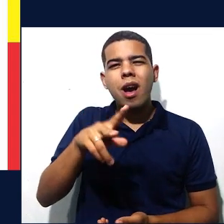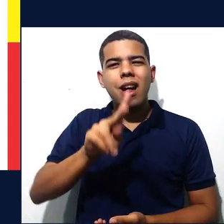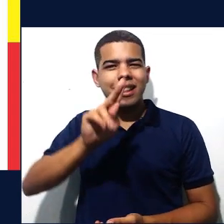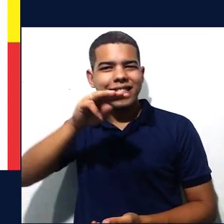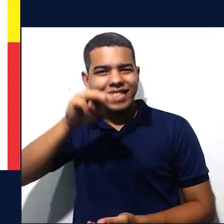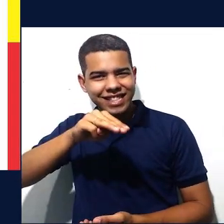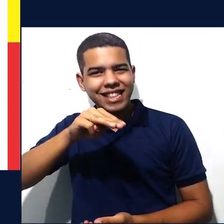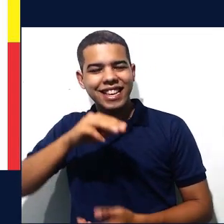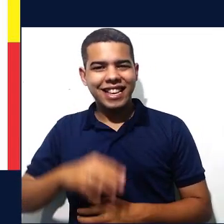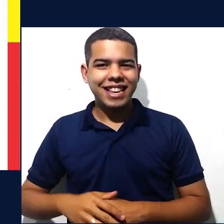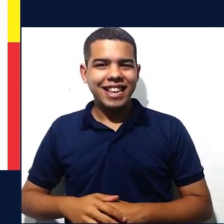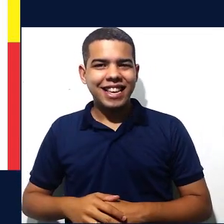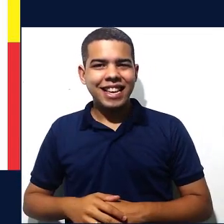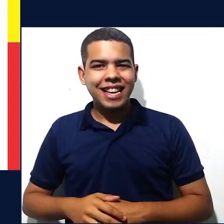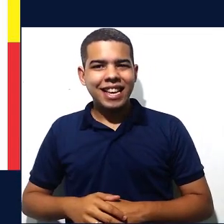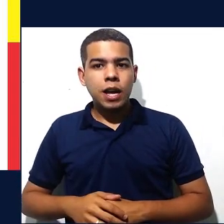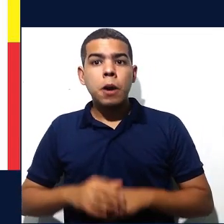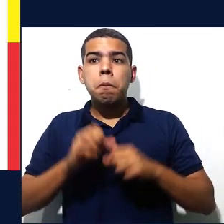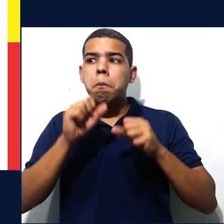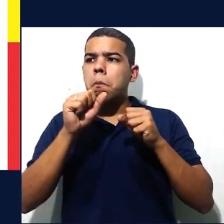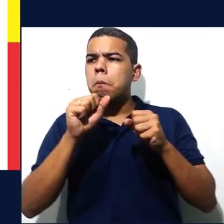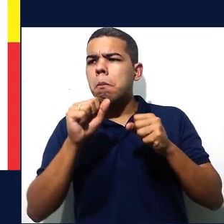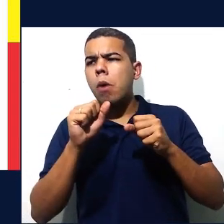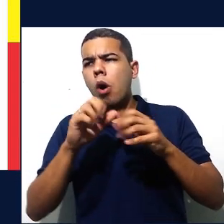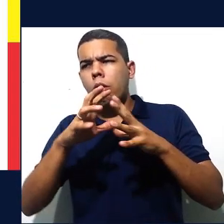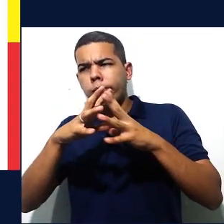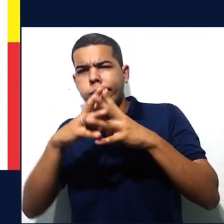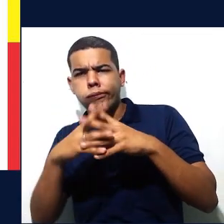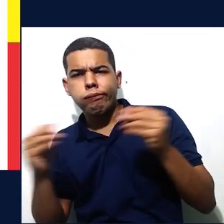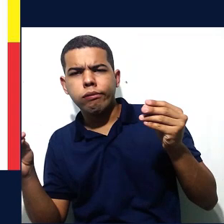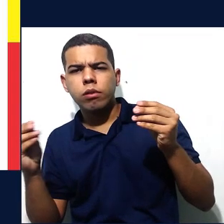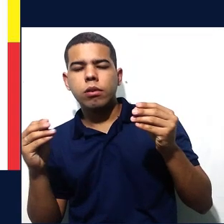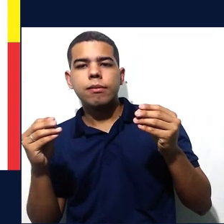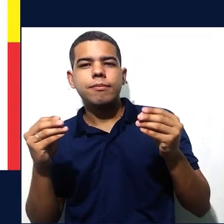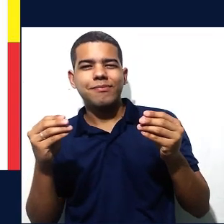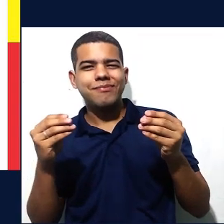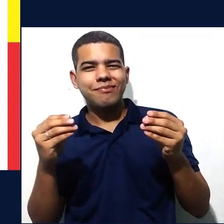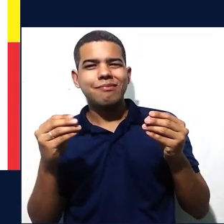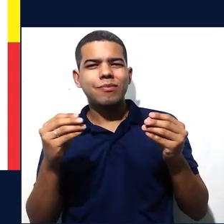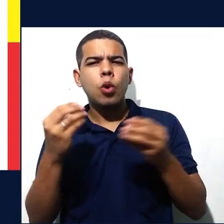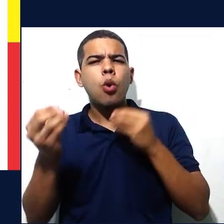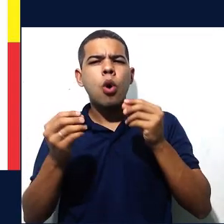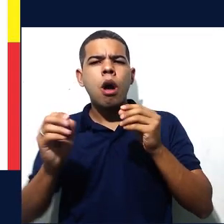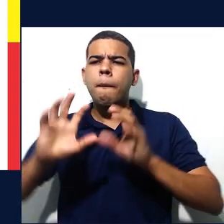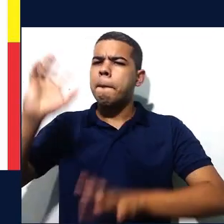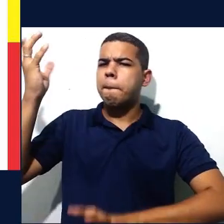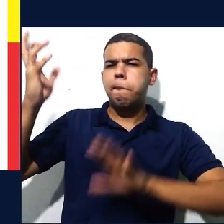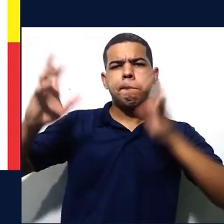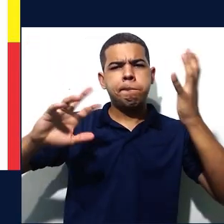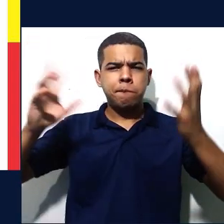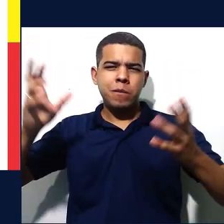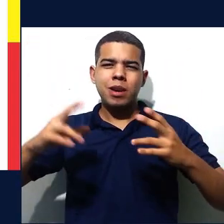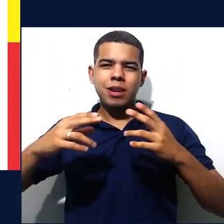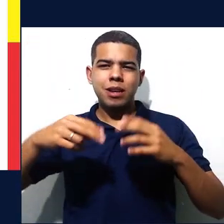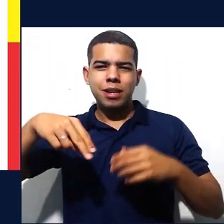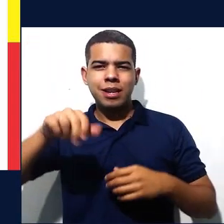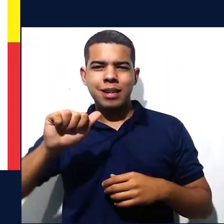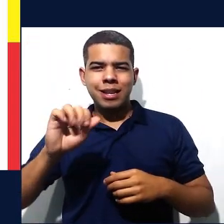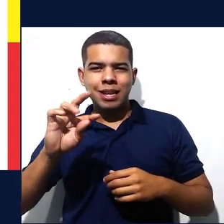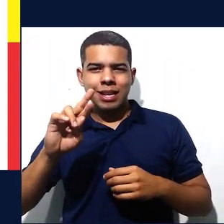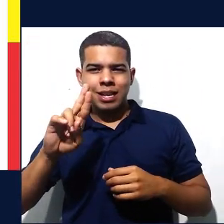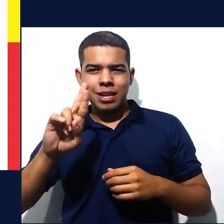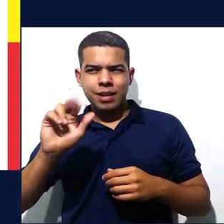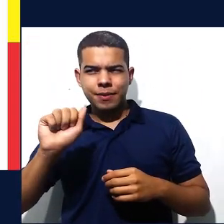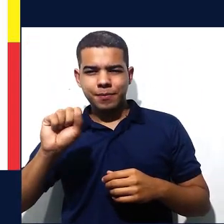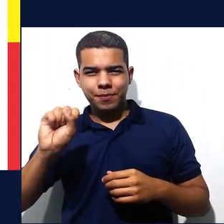e se destruir por fenômenos naturais, e ela vai ter uma espessura. O Sol, o nosso querido